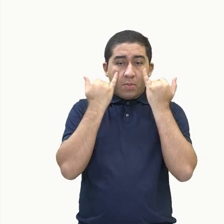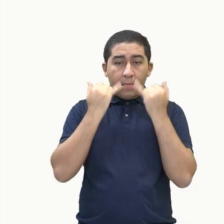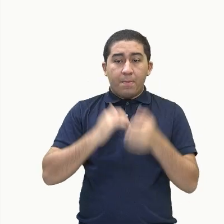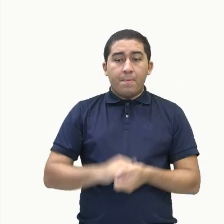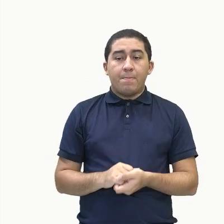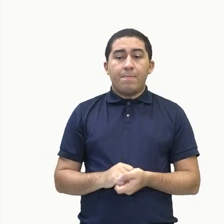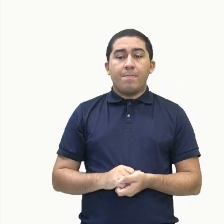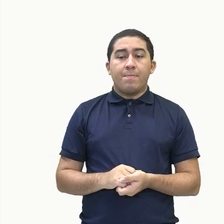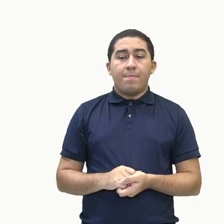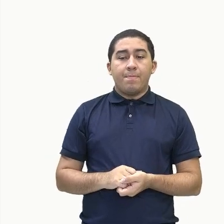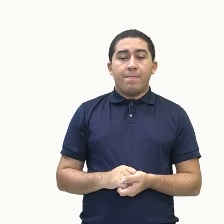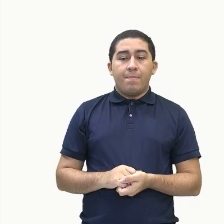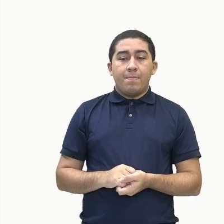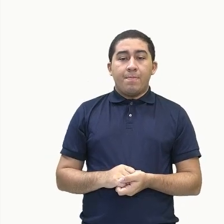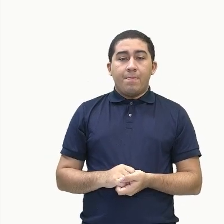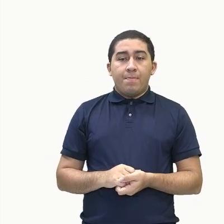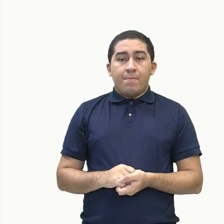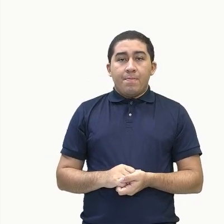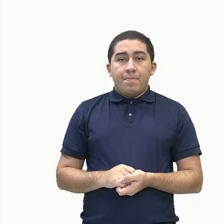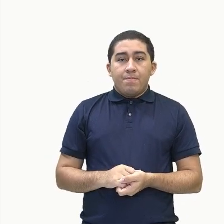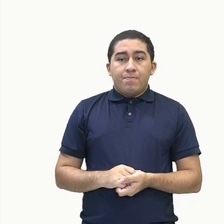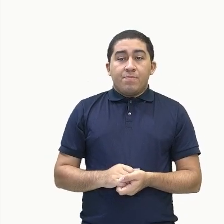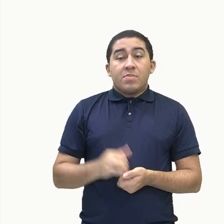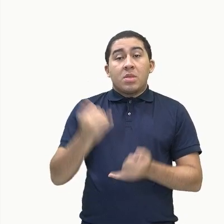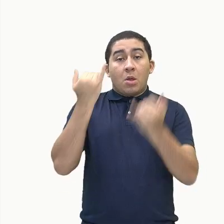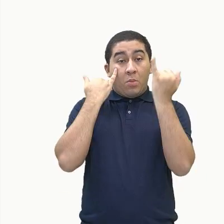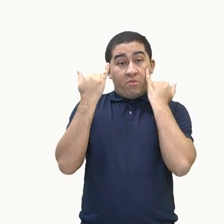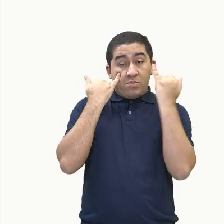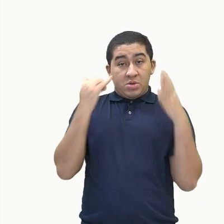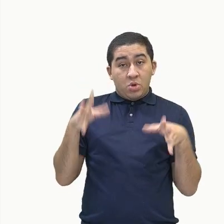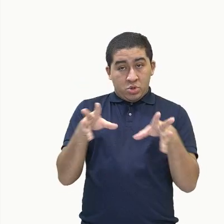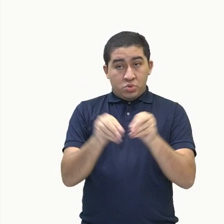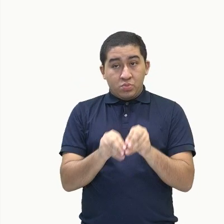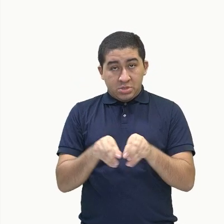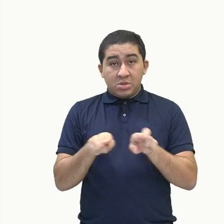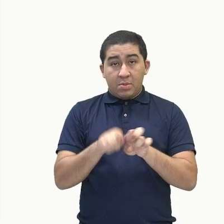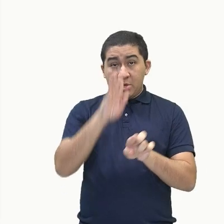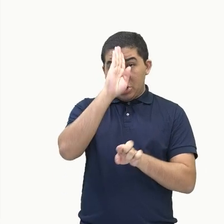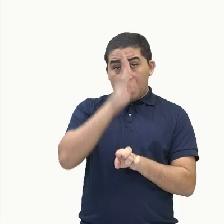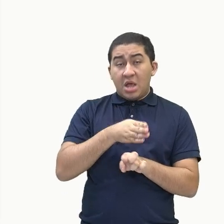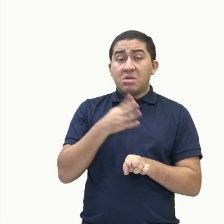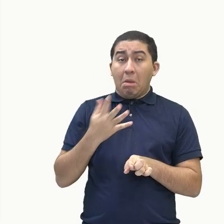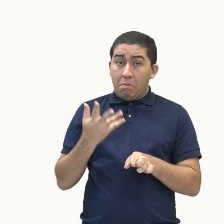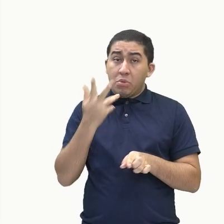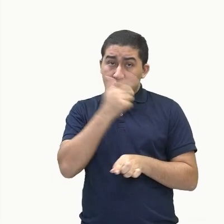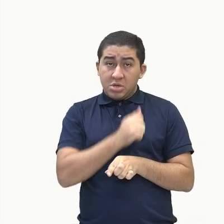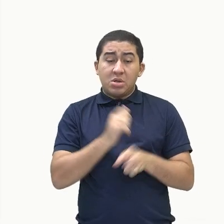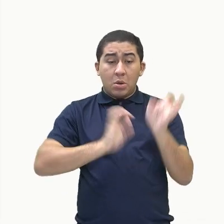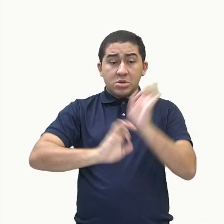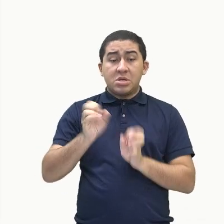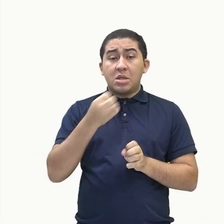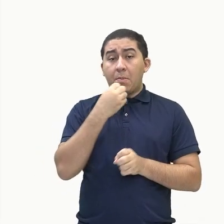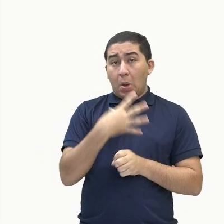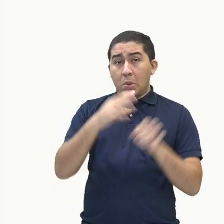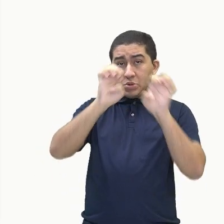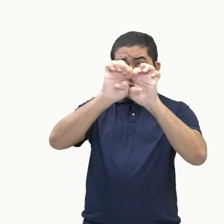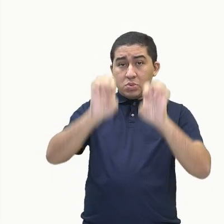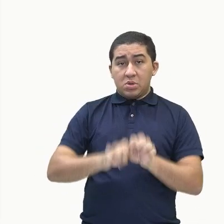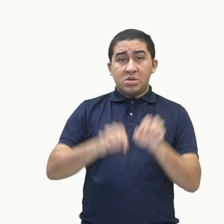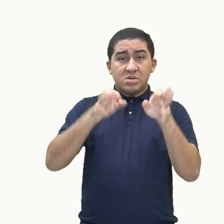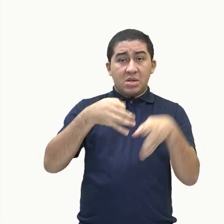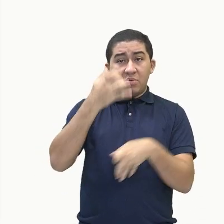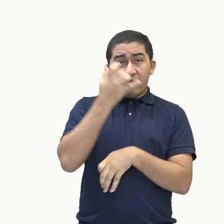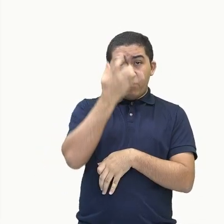E é uma informação de forma resumida, sucinta e bonita, bem organizada, fácil de entender. Você já sabe